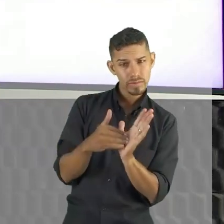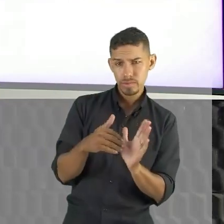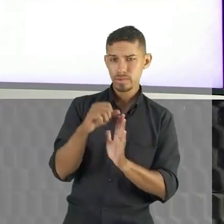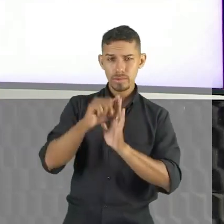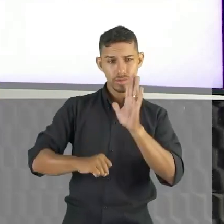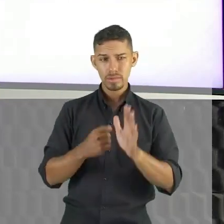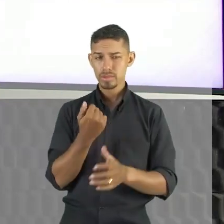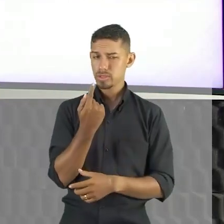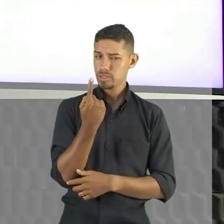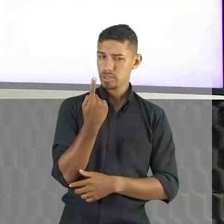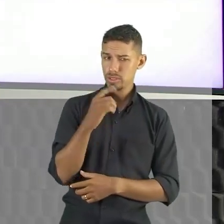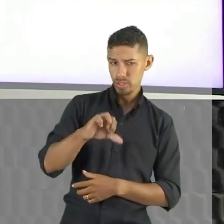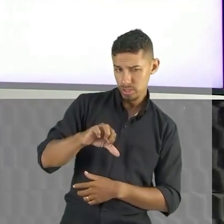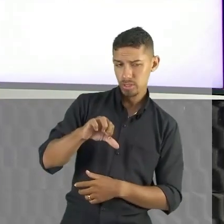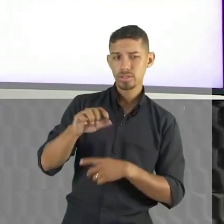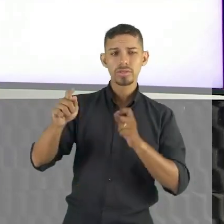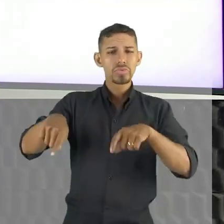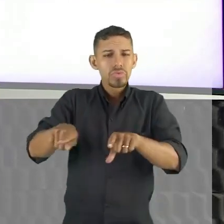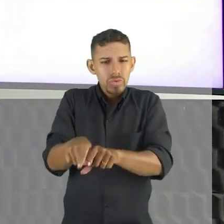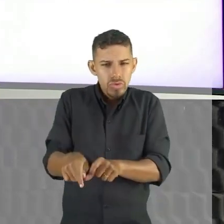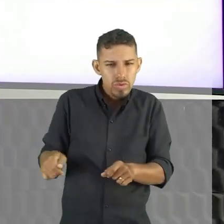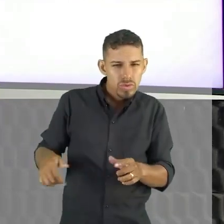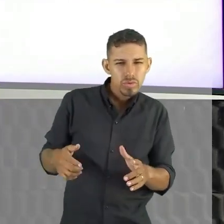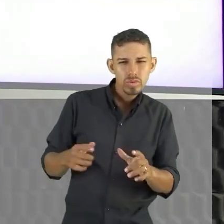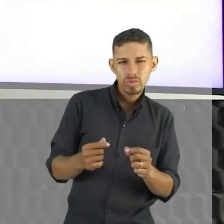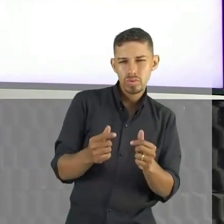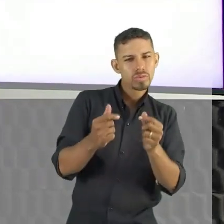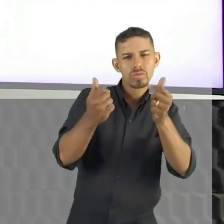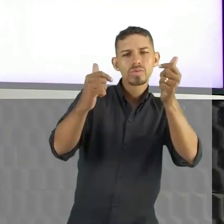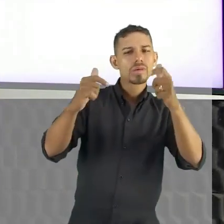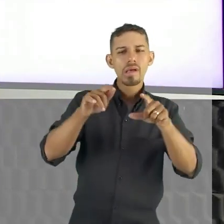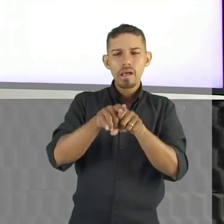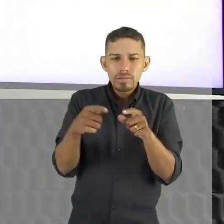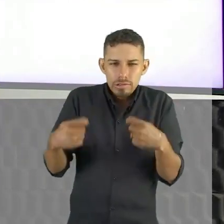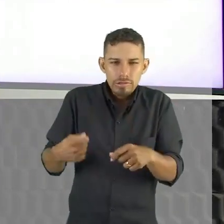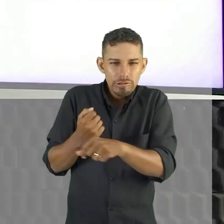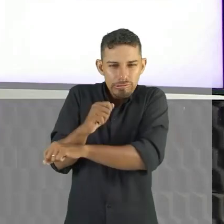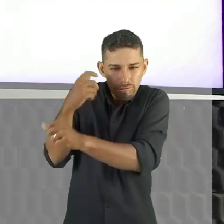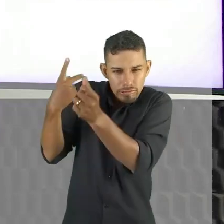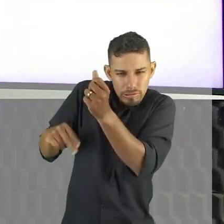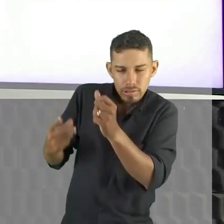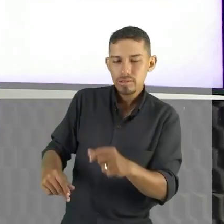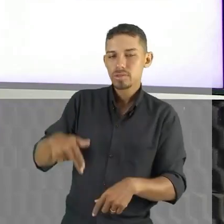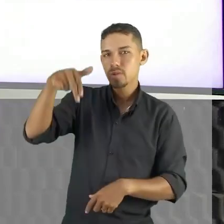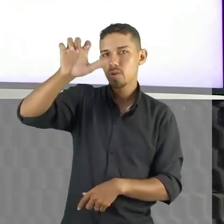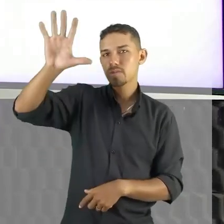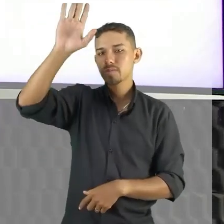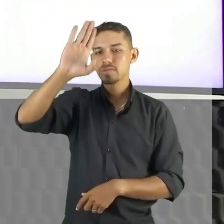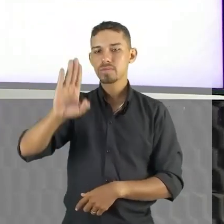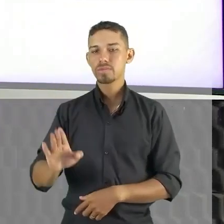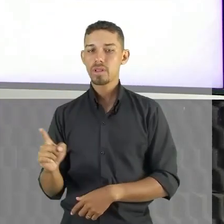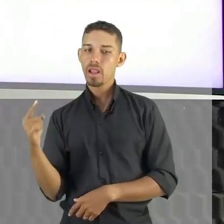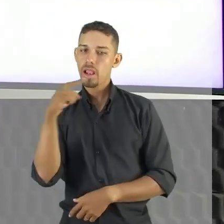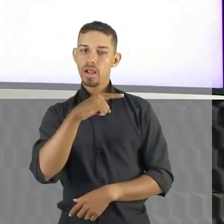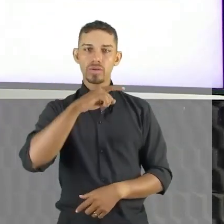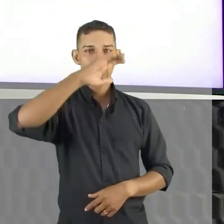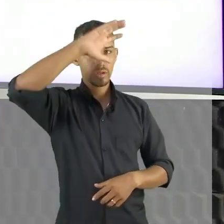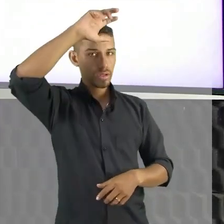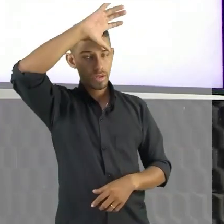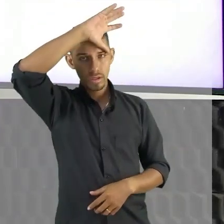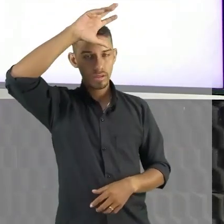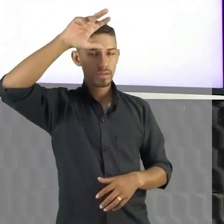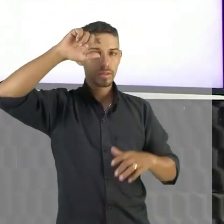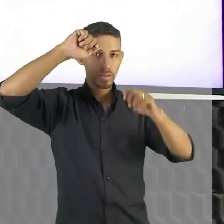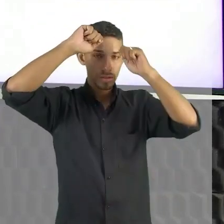mercados internacionais, motivaram a movimentação de massas humanas oriundas do Nordeste do Brasil para o Acre. Entretanto, até